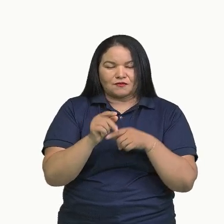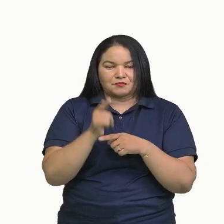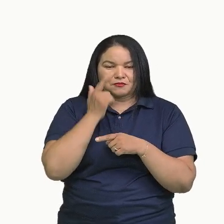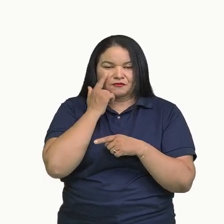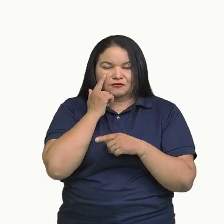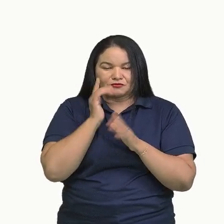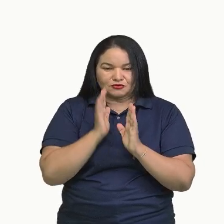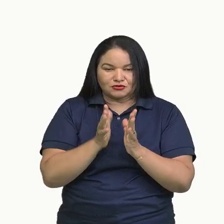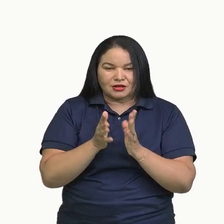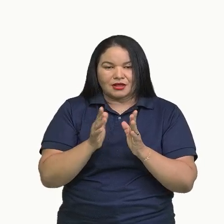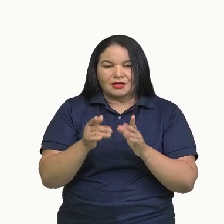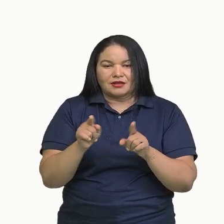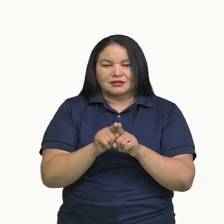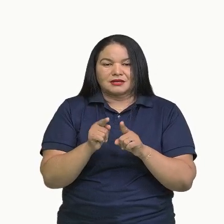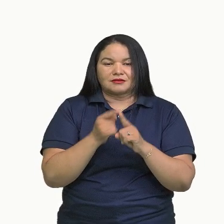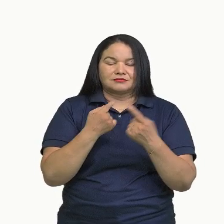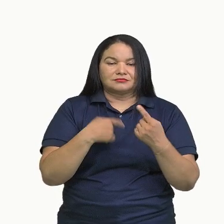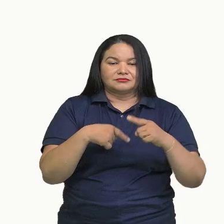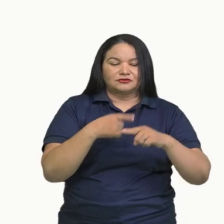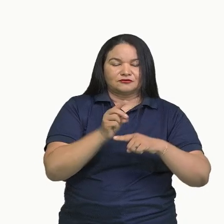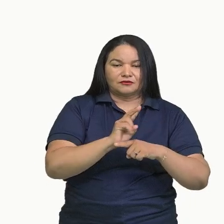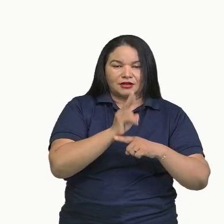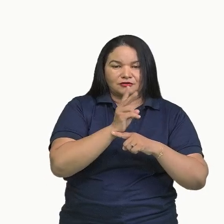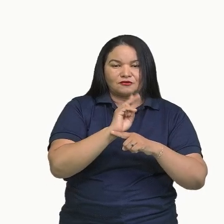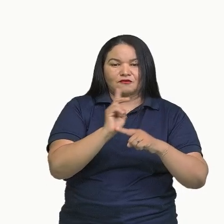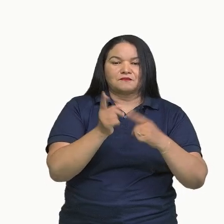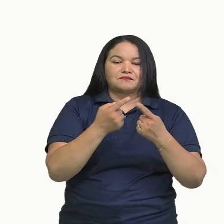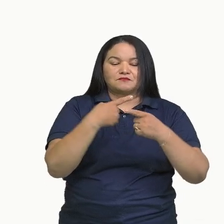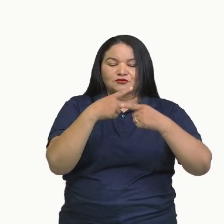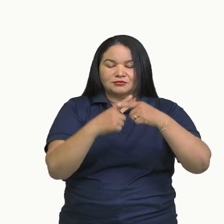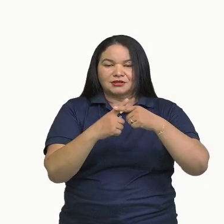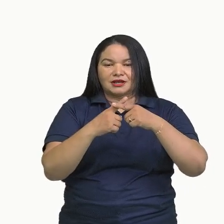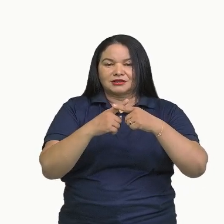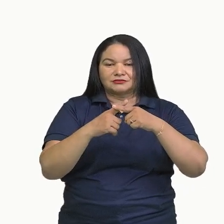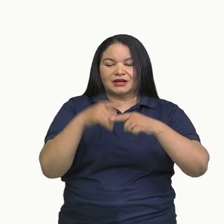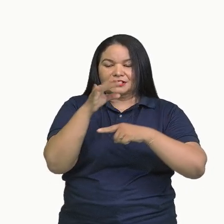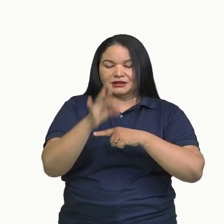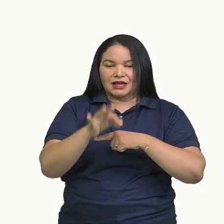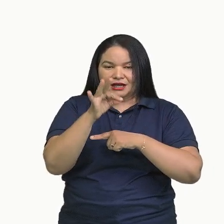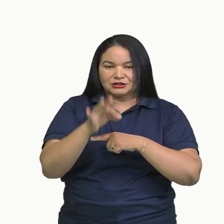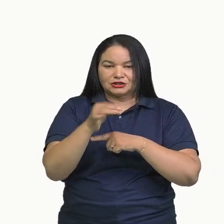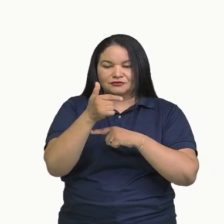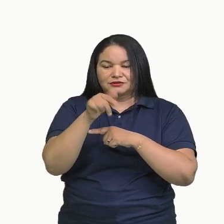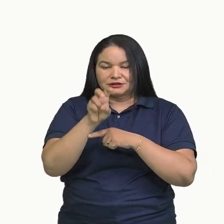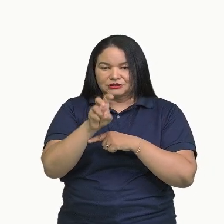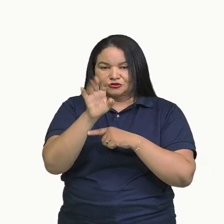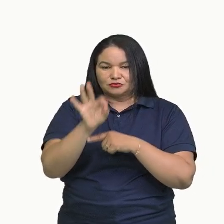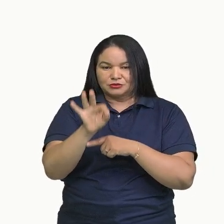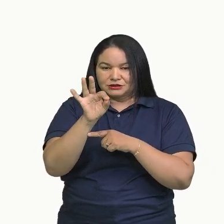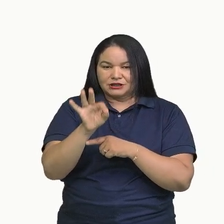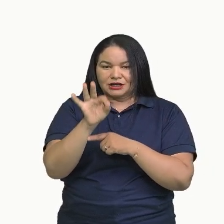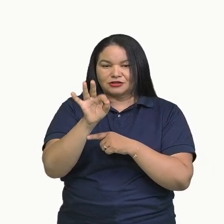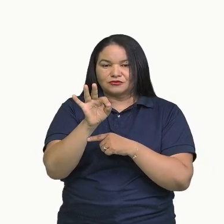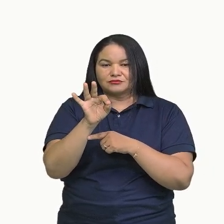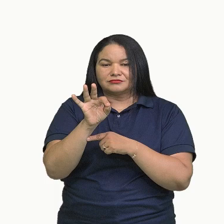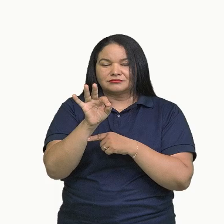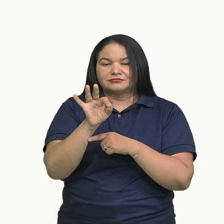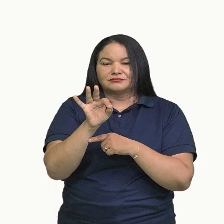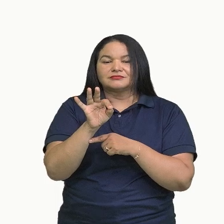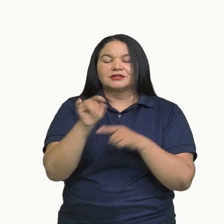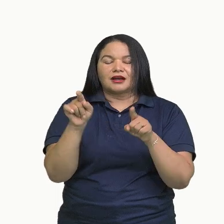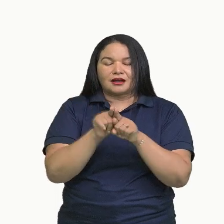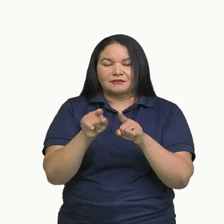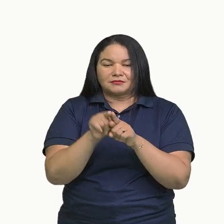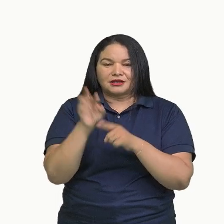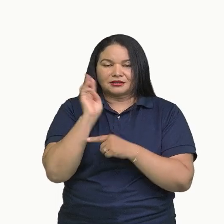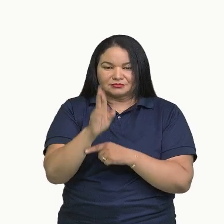O preço original multiplicado pela taxa de desconto, que era 25%. E vai sair no mesmo resultado,